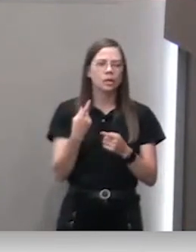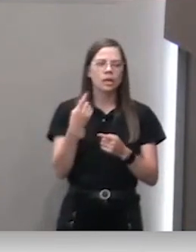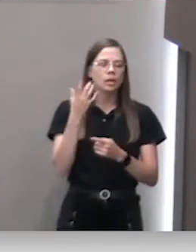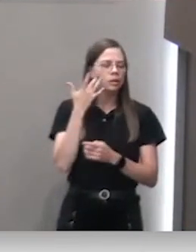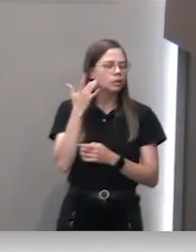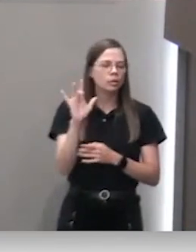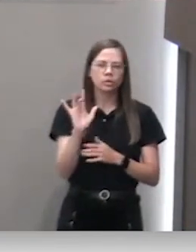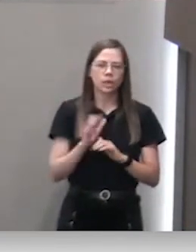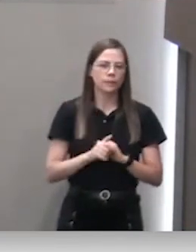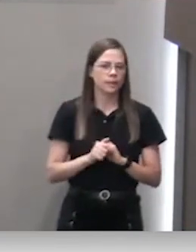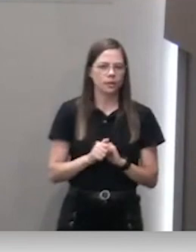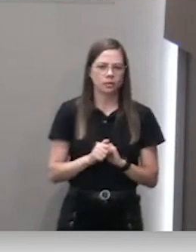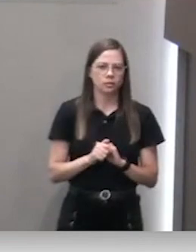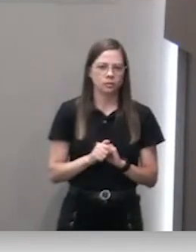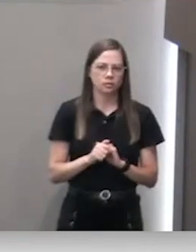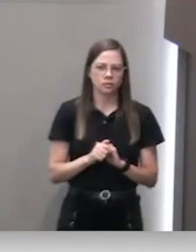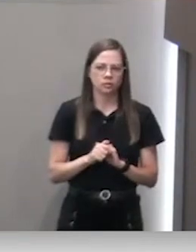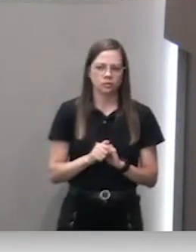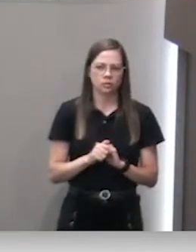quê?